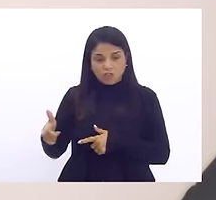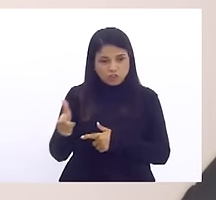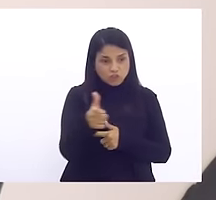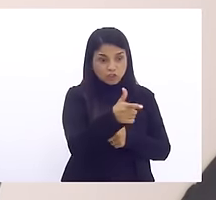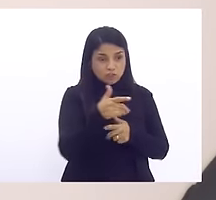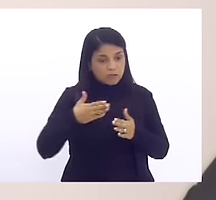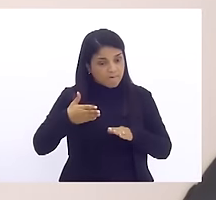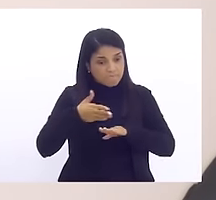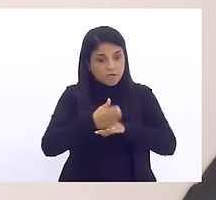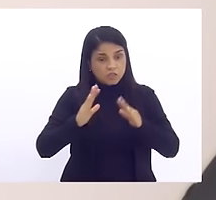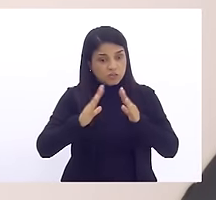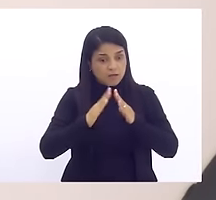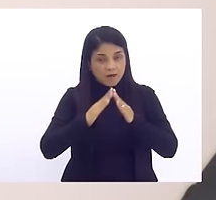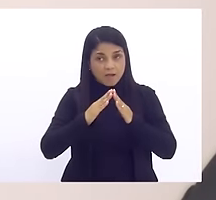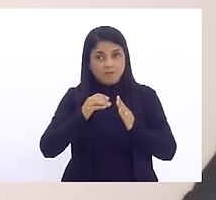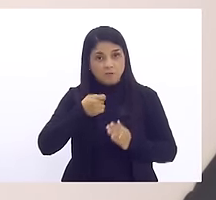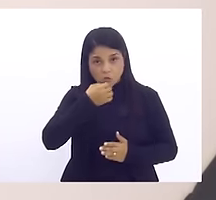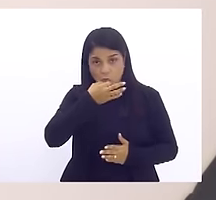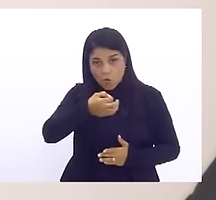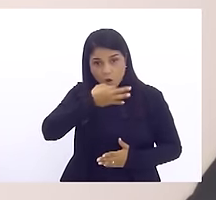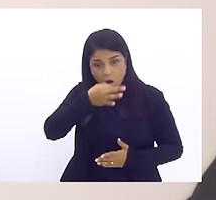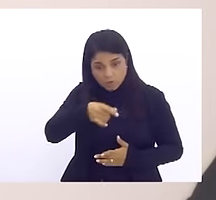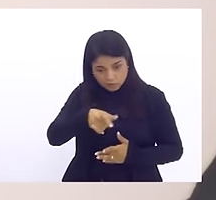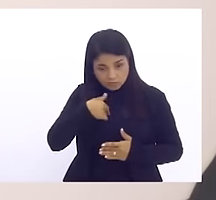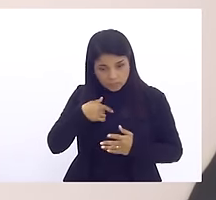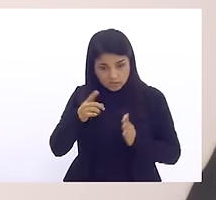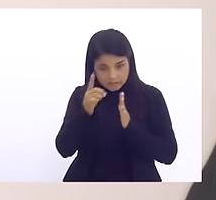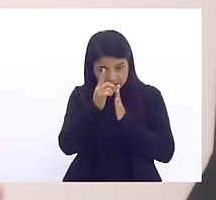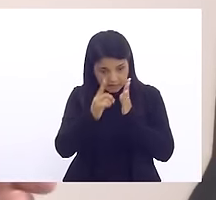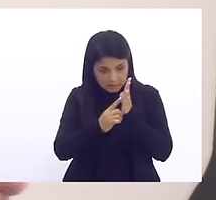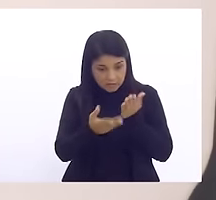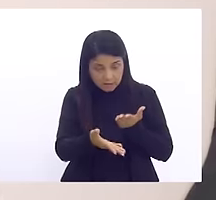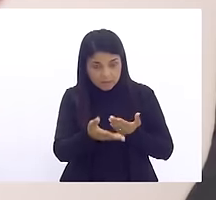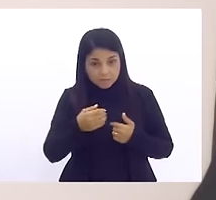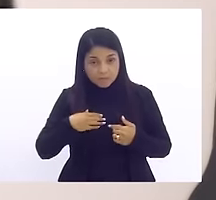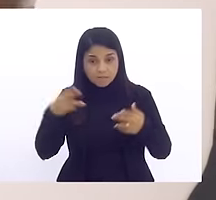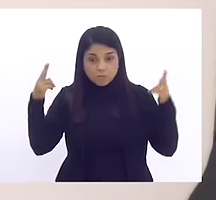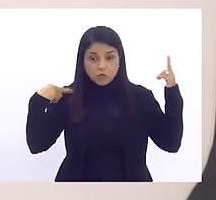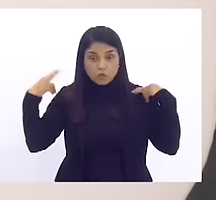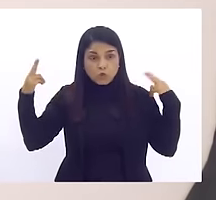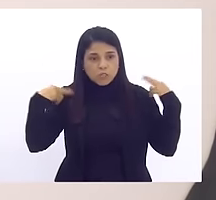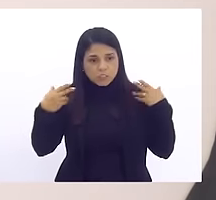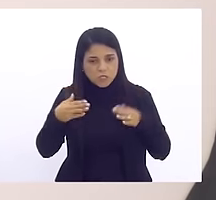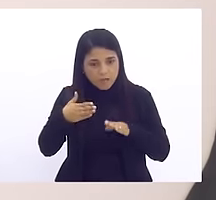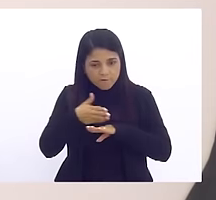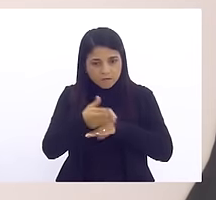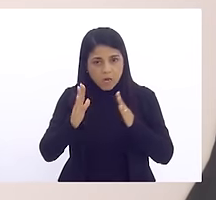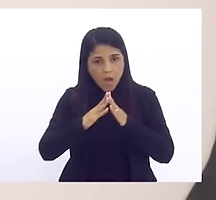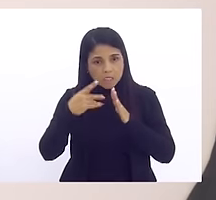invadir a casa vou ter que o áudio você ouviu o Detran invadir a casa para poder pegar o motorista gente